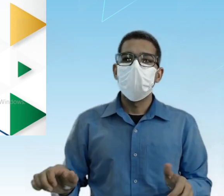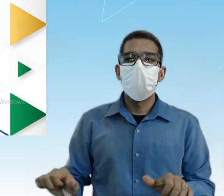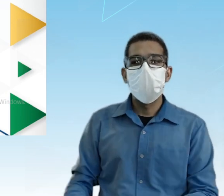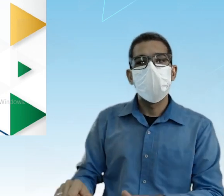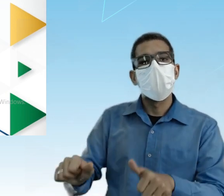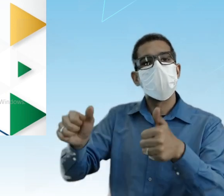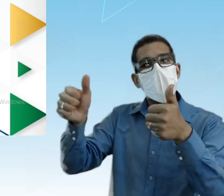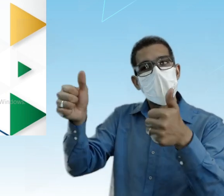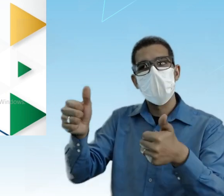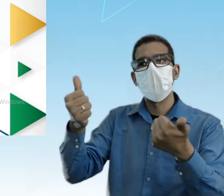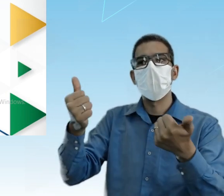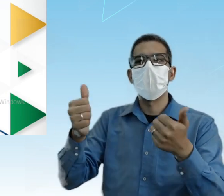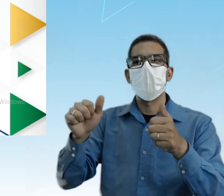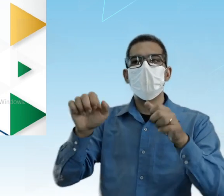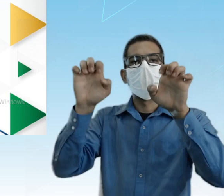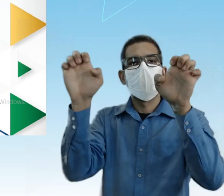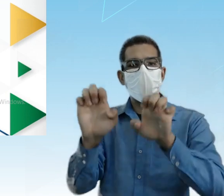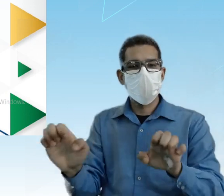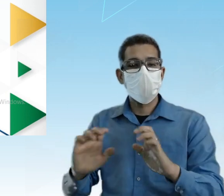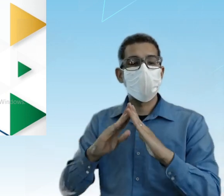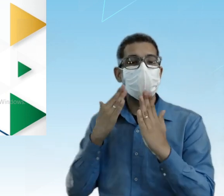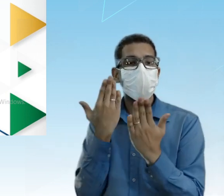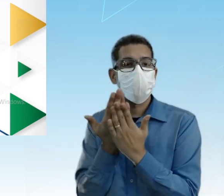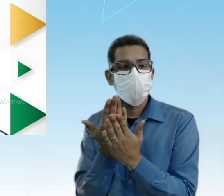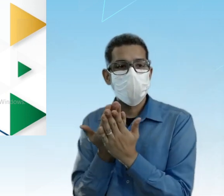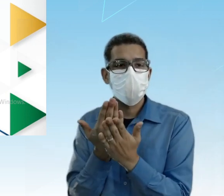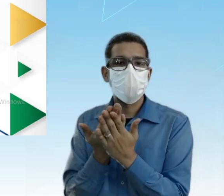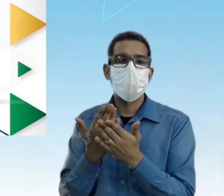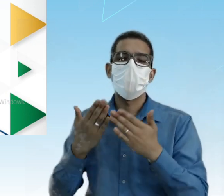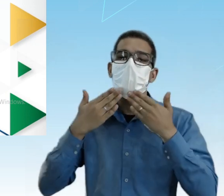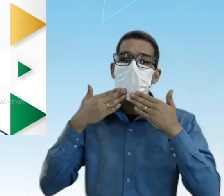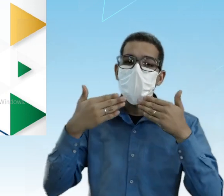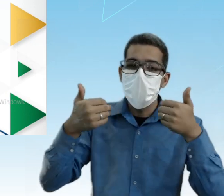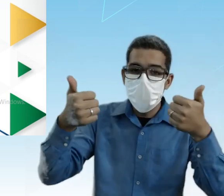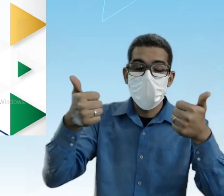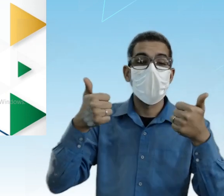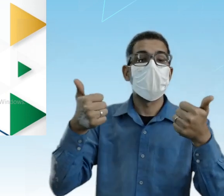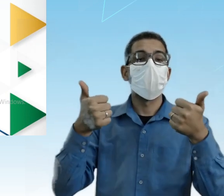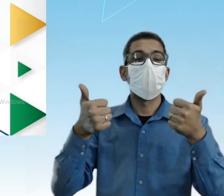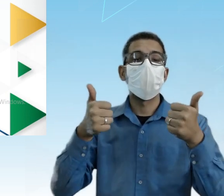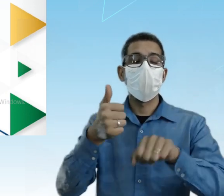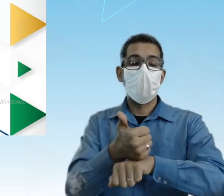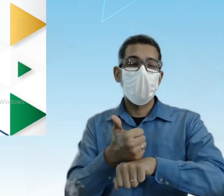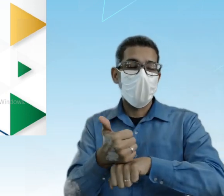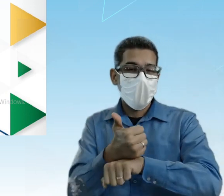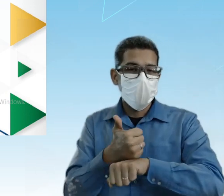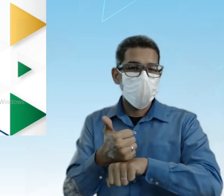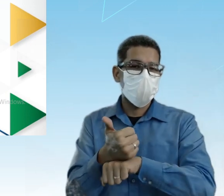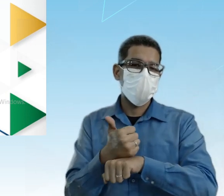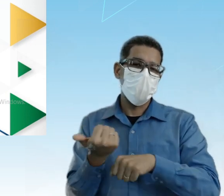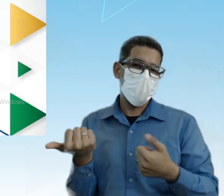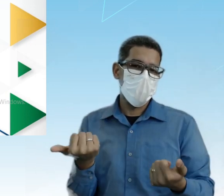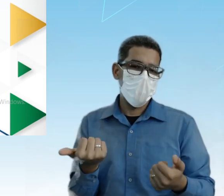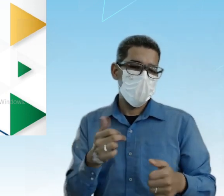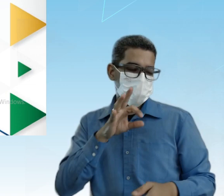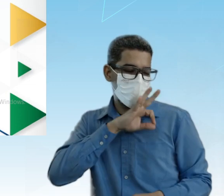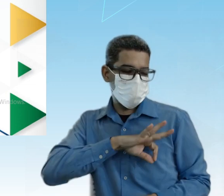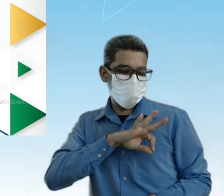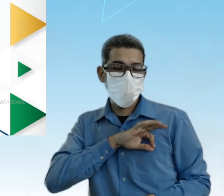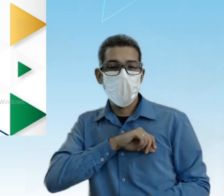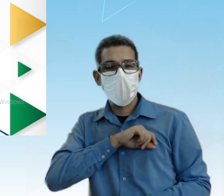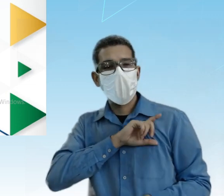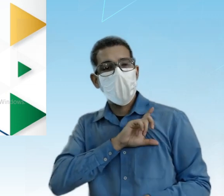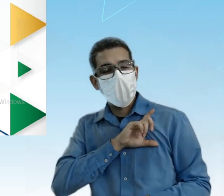melhoria, mesmo com as estruturas nas escolas, melhoria de profissionais, aumento de